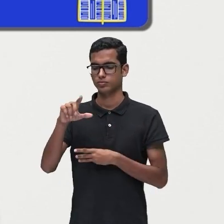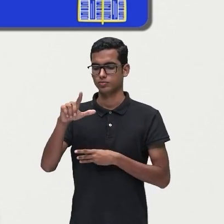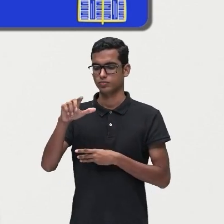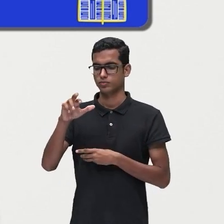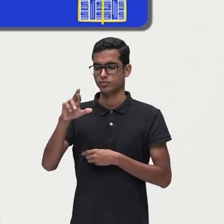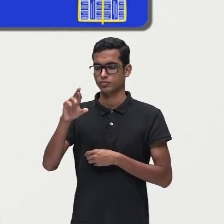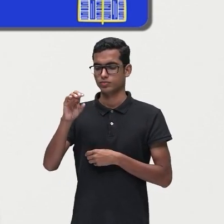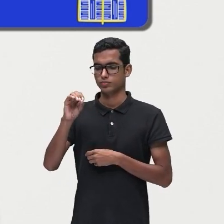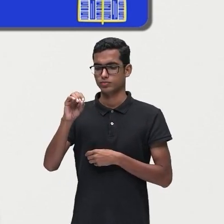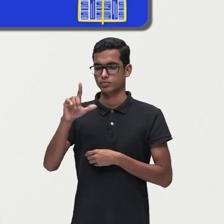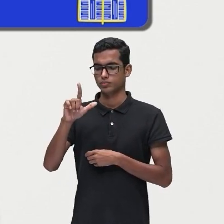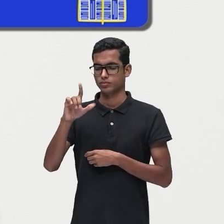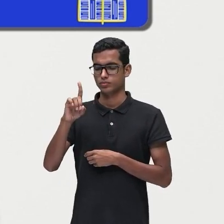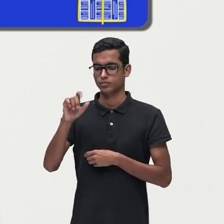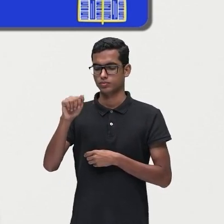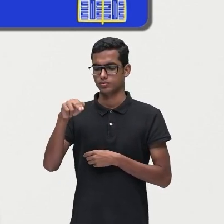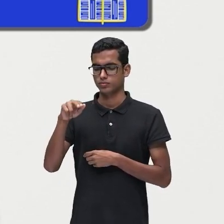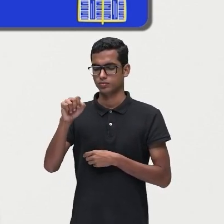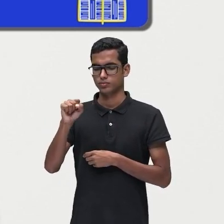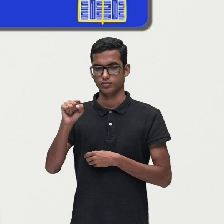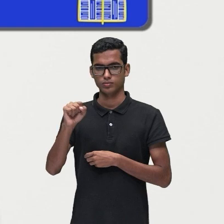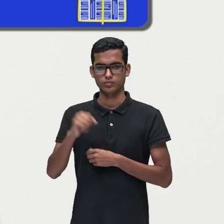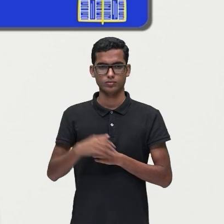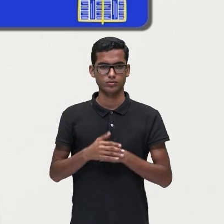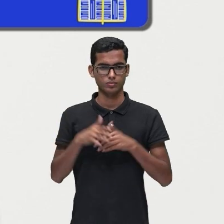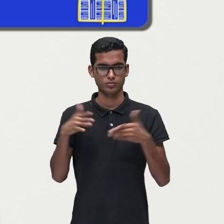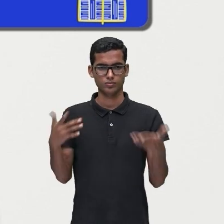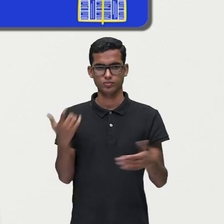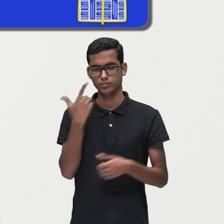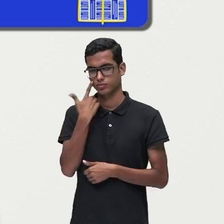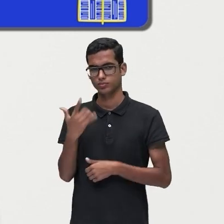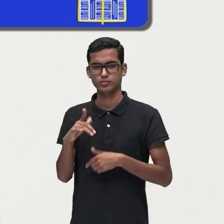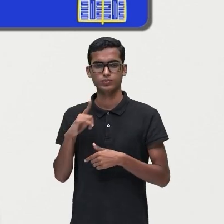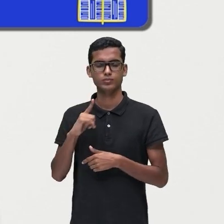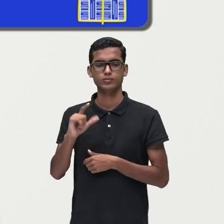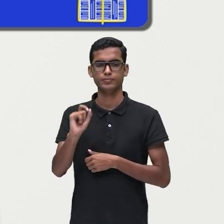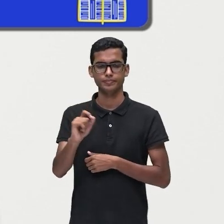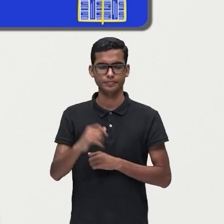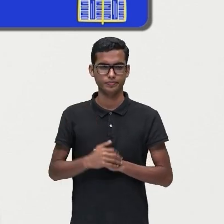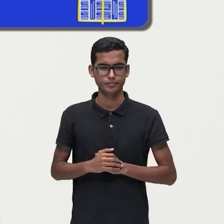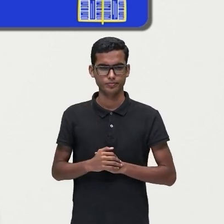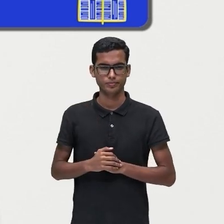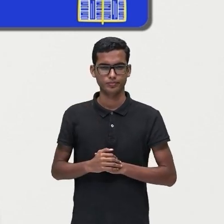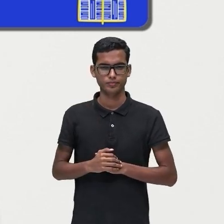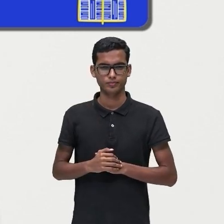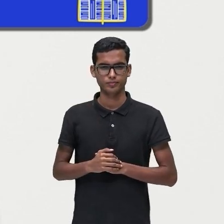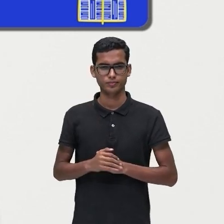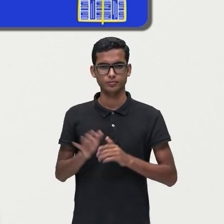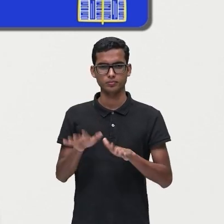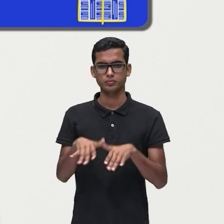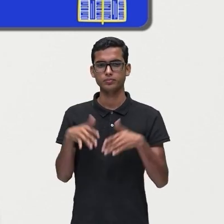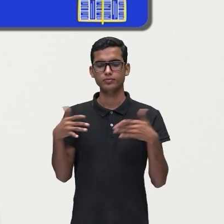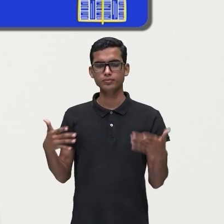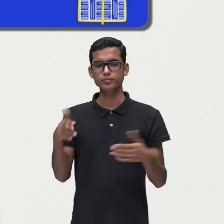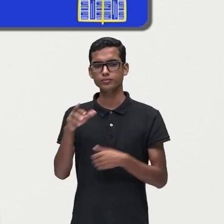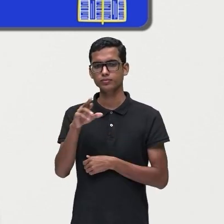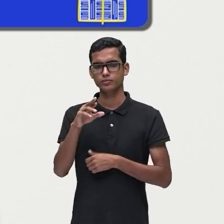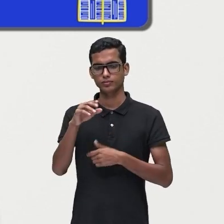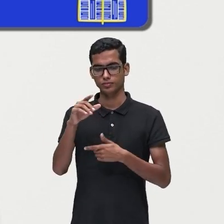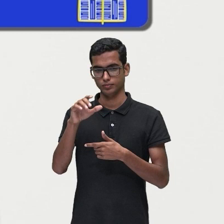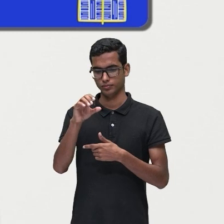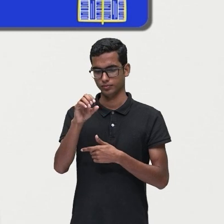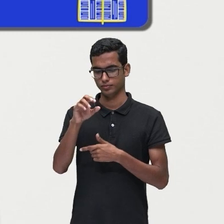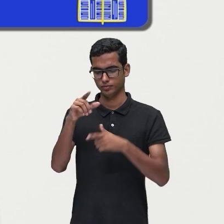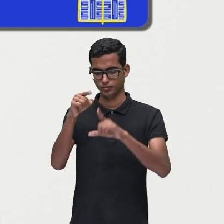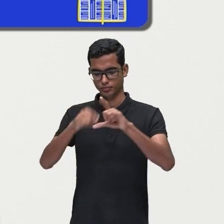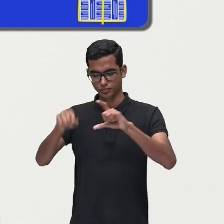à potência, o número de roldanas. Então, a gente tem quantas roldanas móveis? 3.